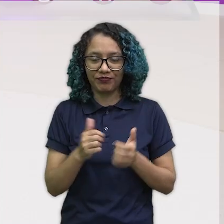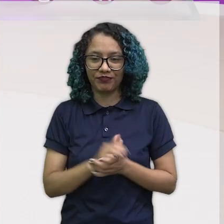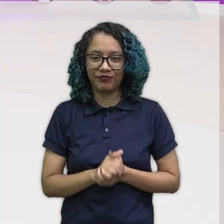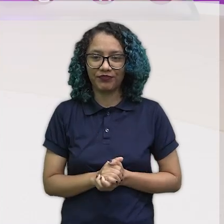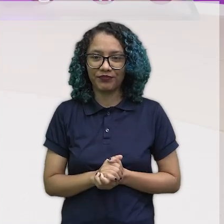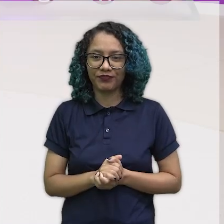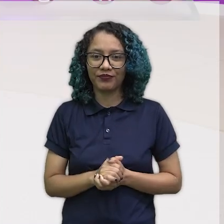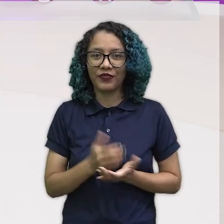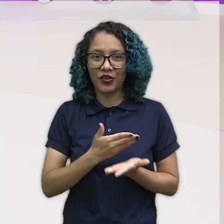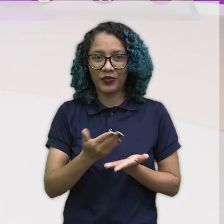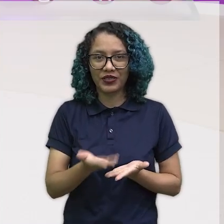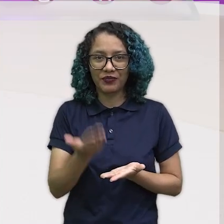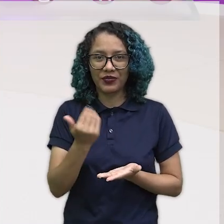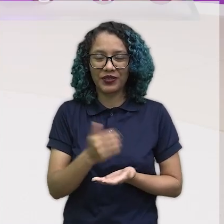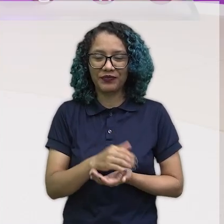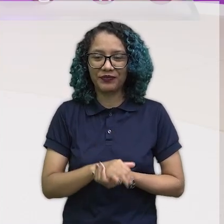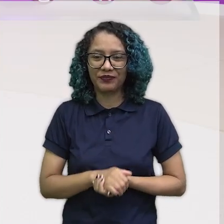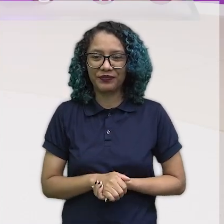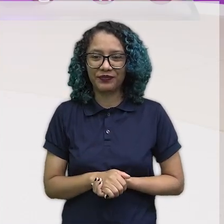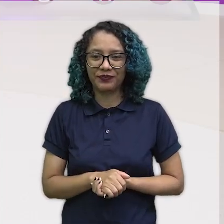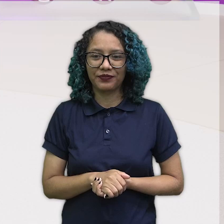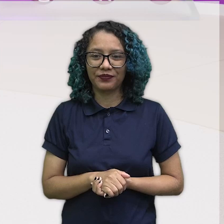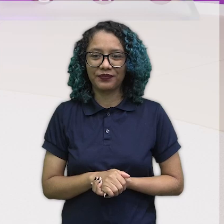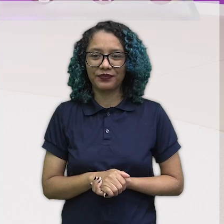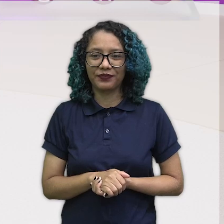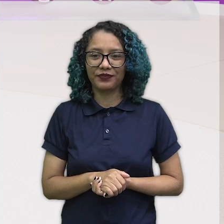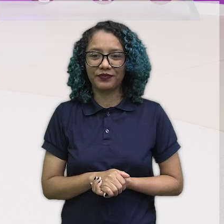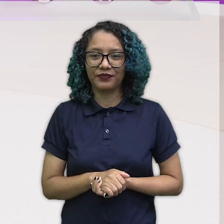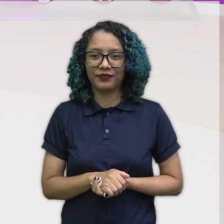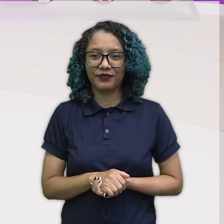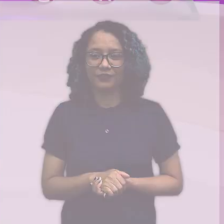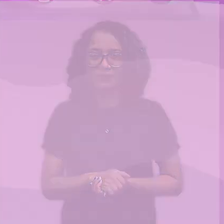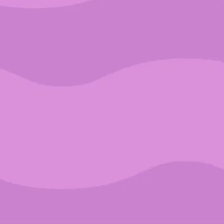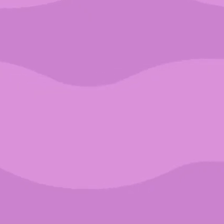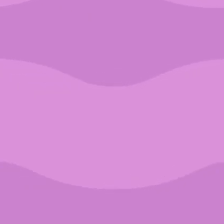prismas. Vamos lá, então, dar início à nossa aula.